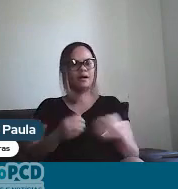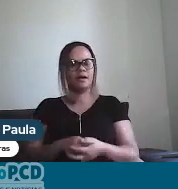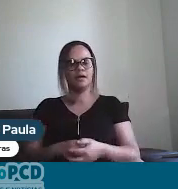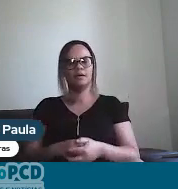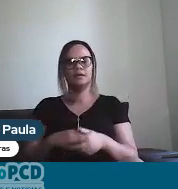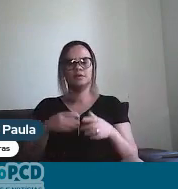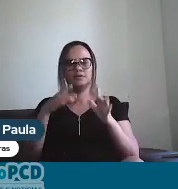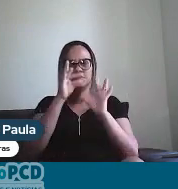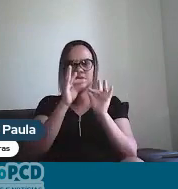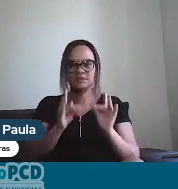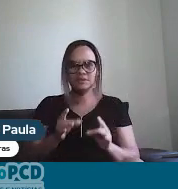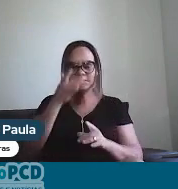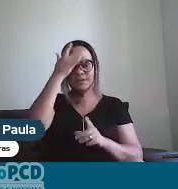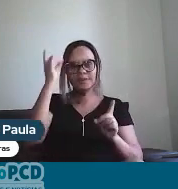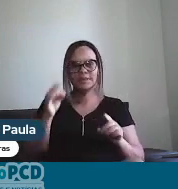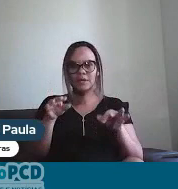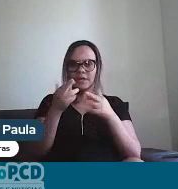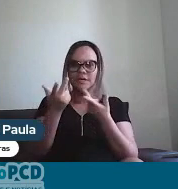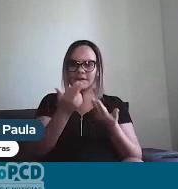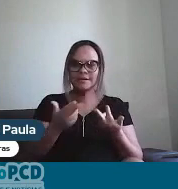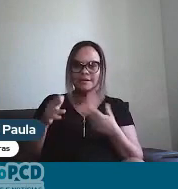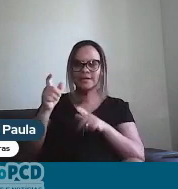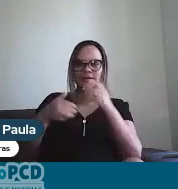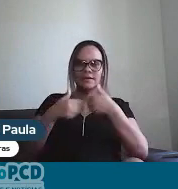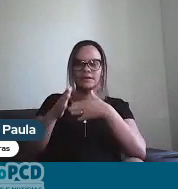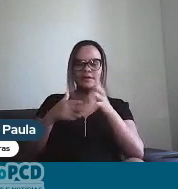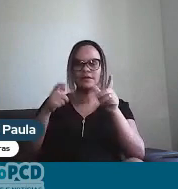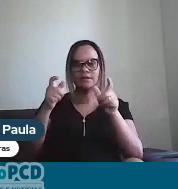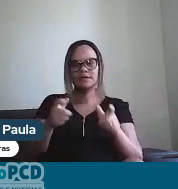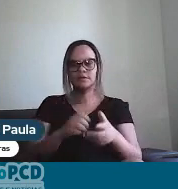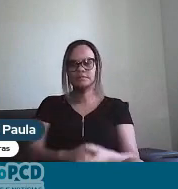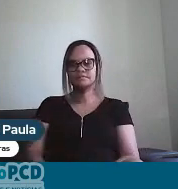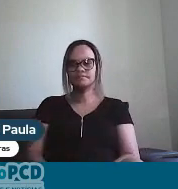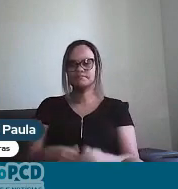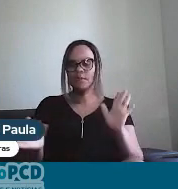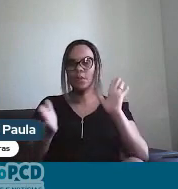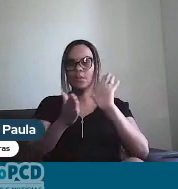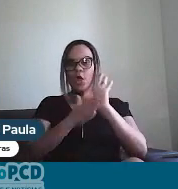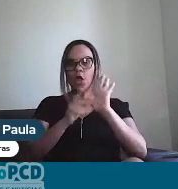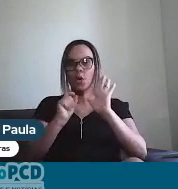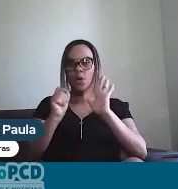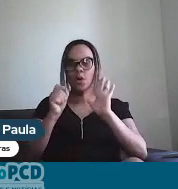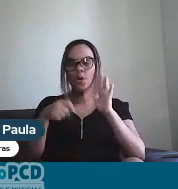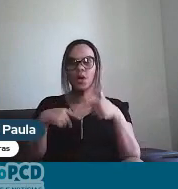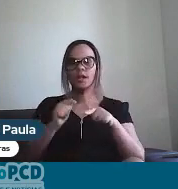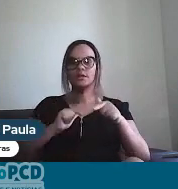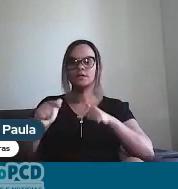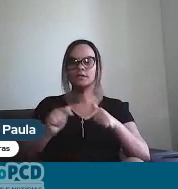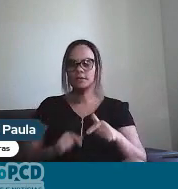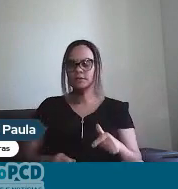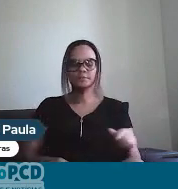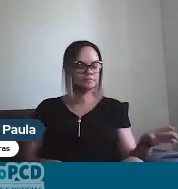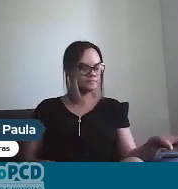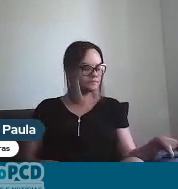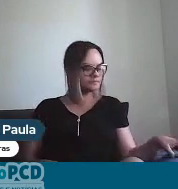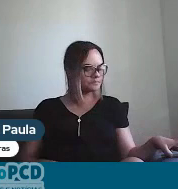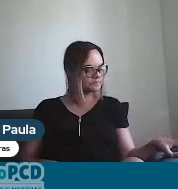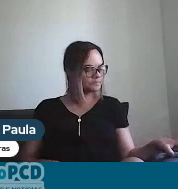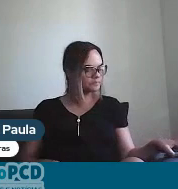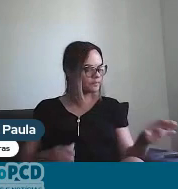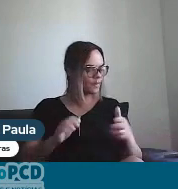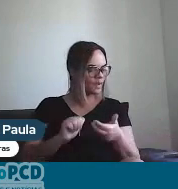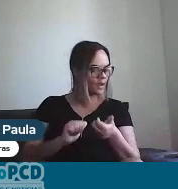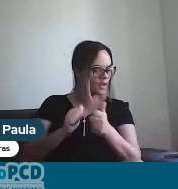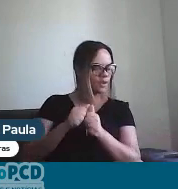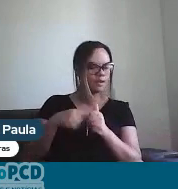ser pessoa com deficiência tem que ser o mesmo em qualquer lugar. Então, a proposta agora desse trabalho é essa de unificar a avaliação. O